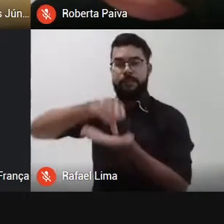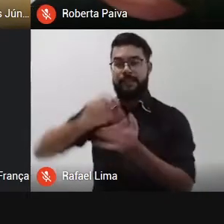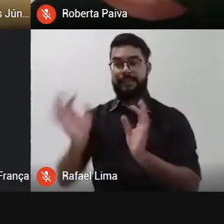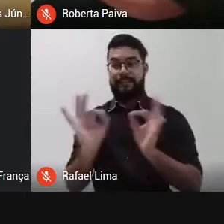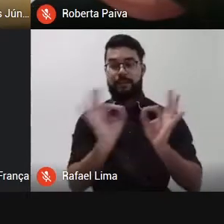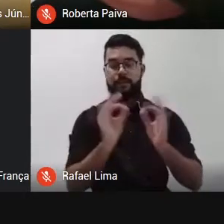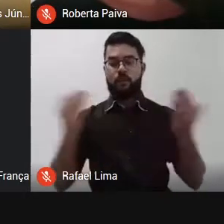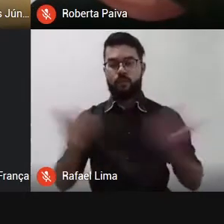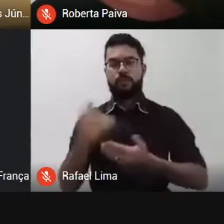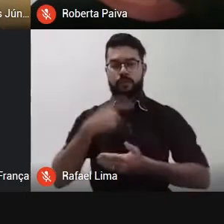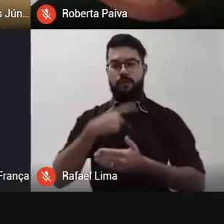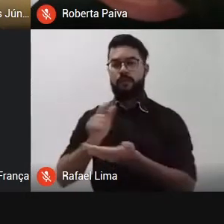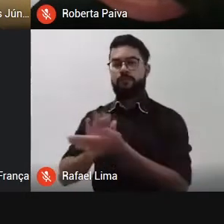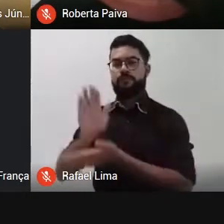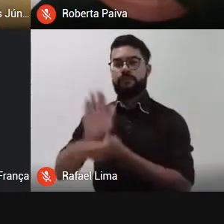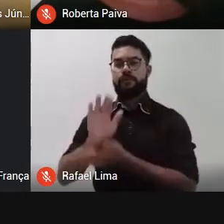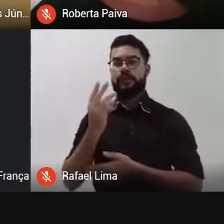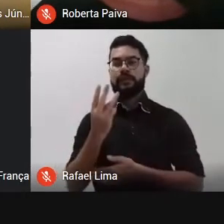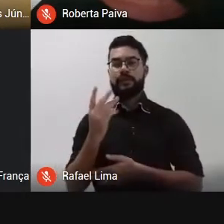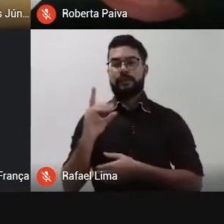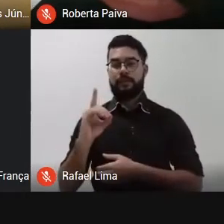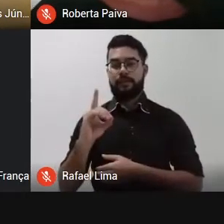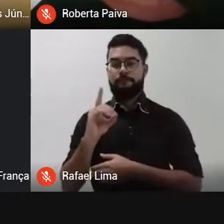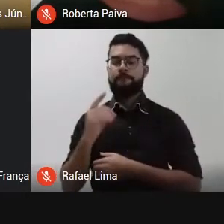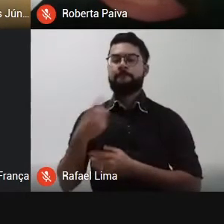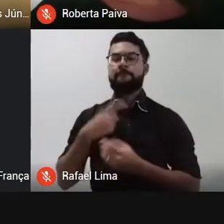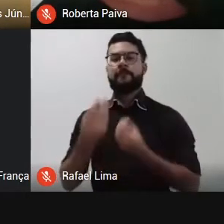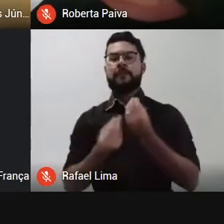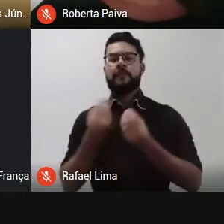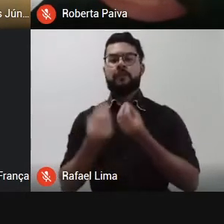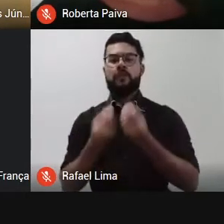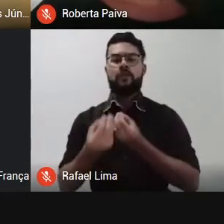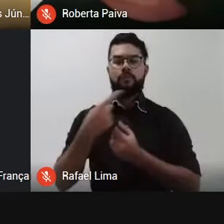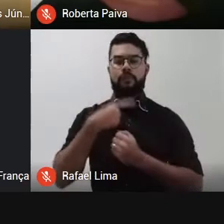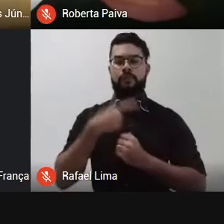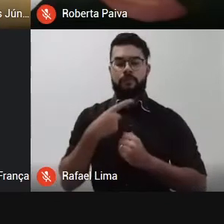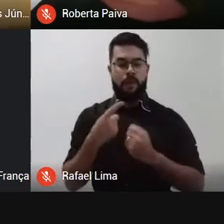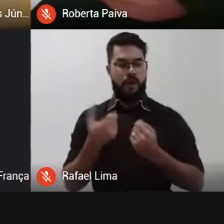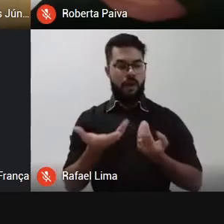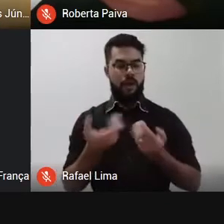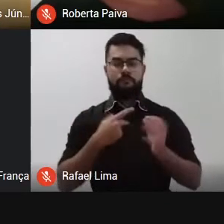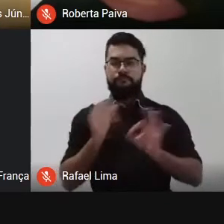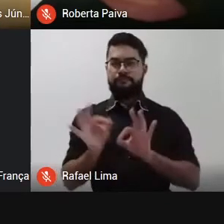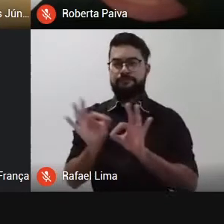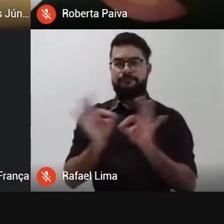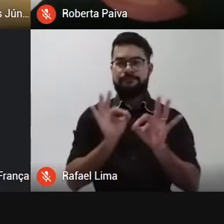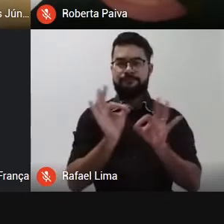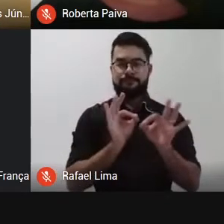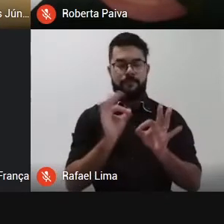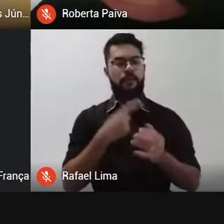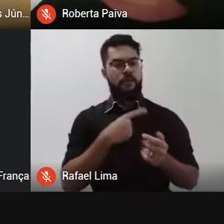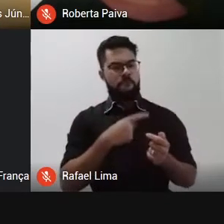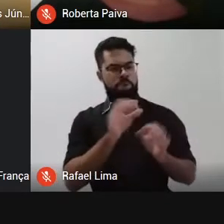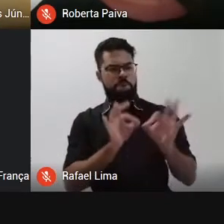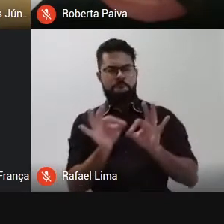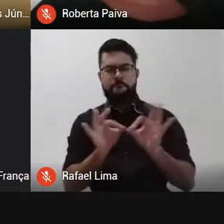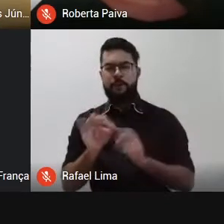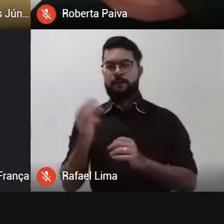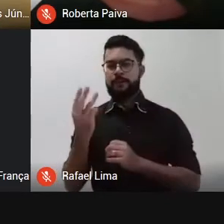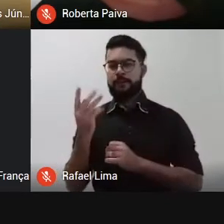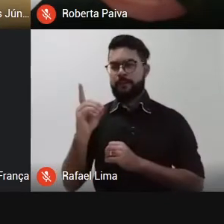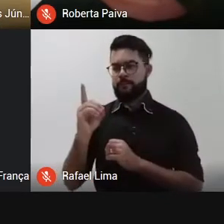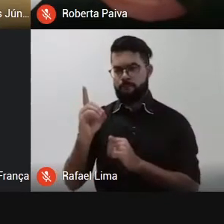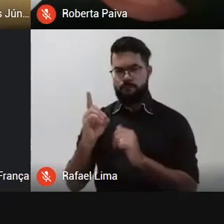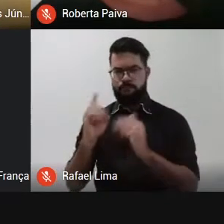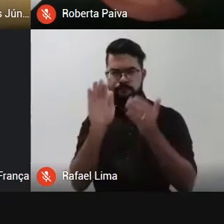3D, então, na ocasião não tinha, então eu fiz essa impressão 3D e pintei, eu fiz uma